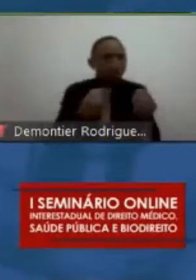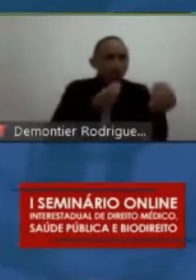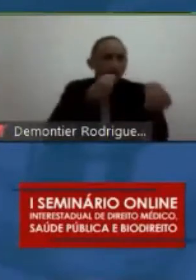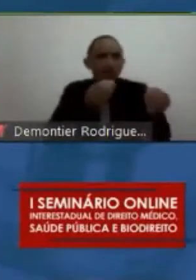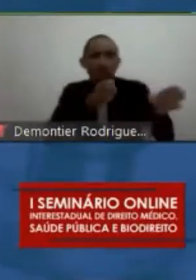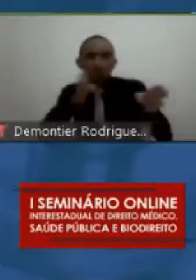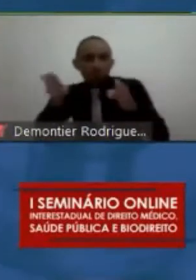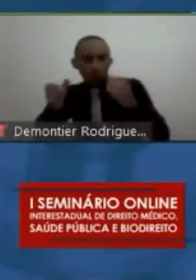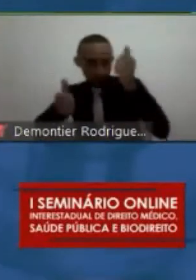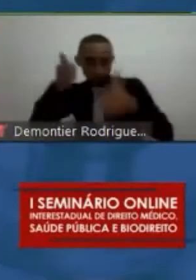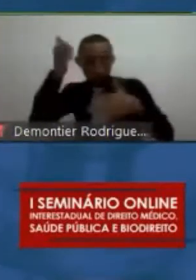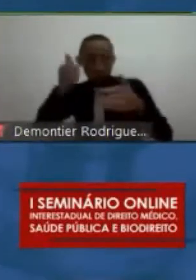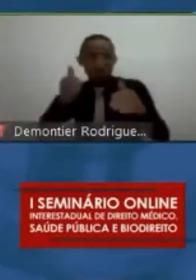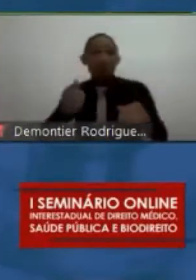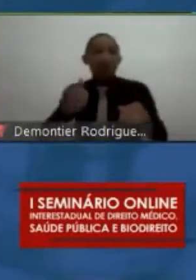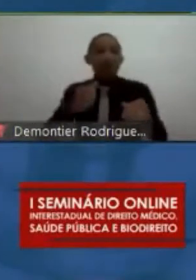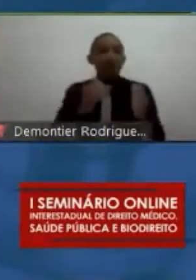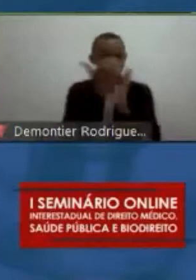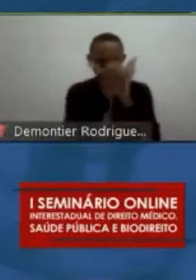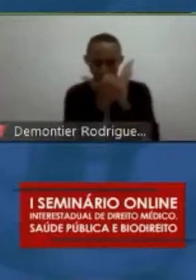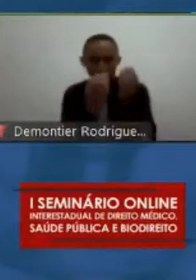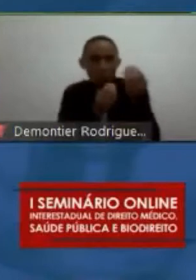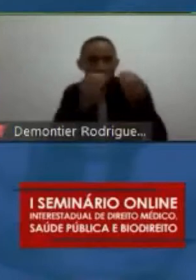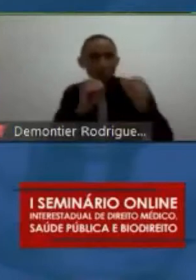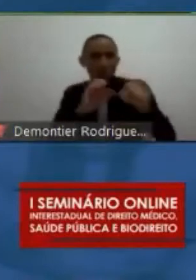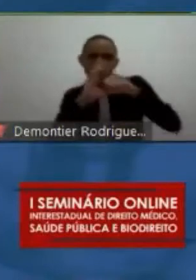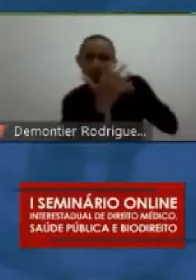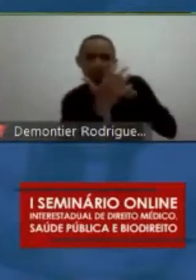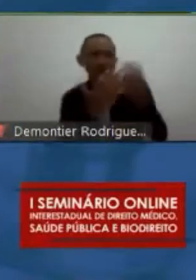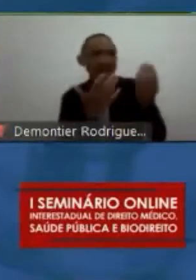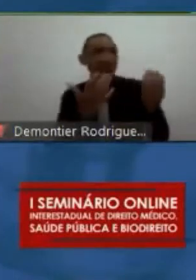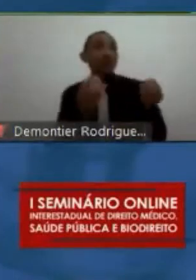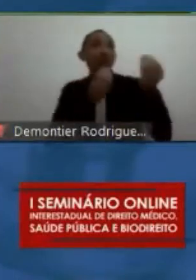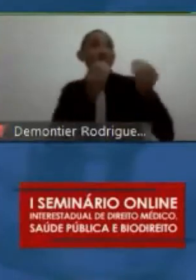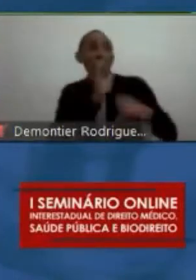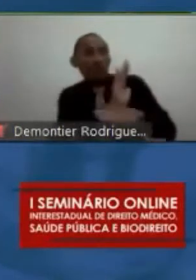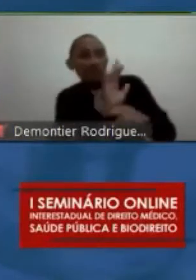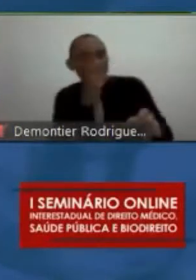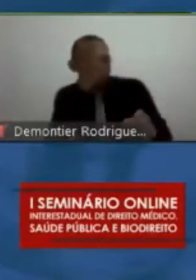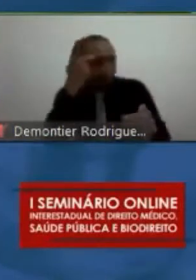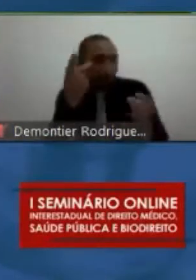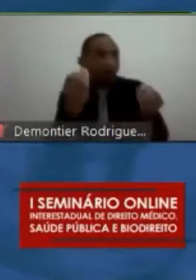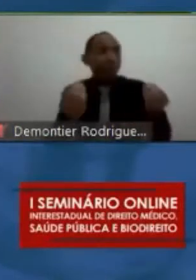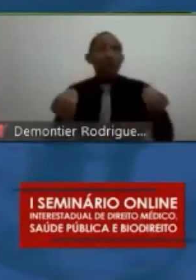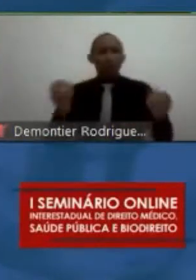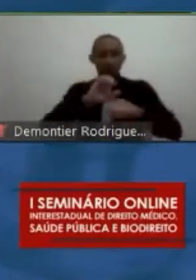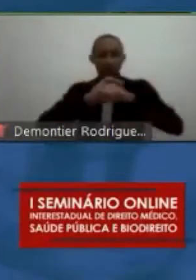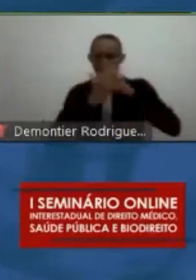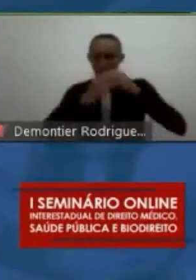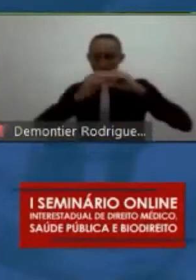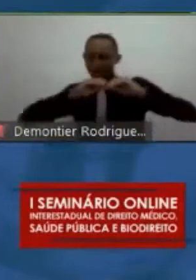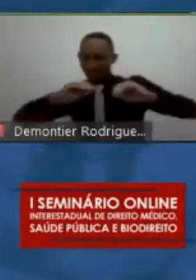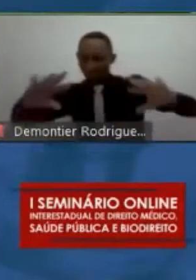com a programação do enfrentamento da crise do Covid, é que essa pandemia ela não é um